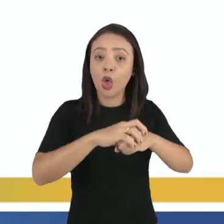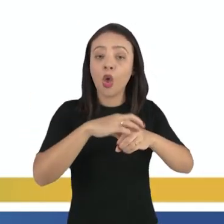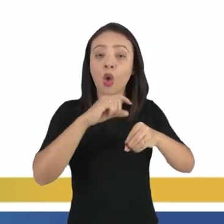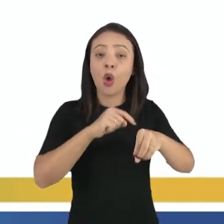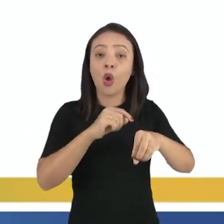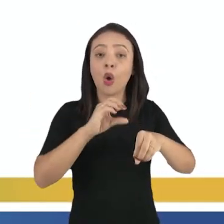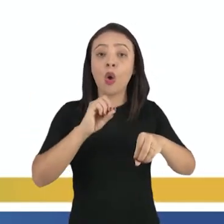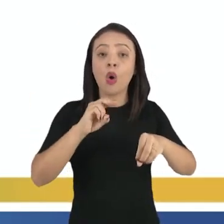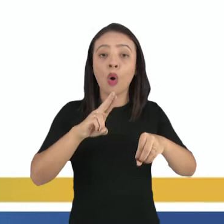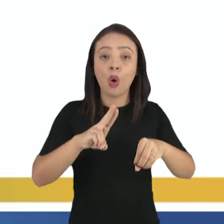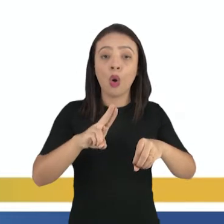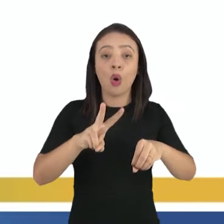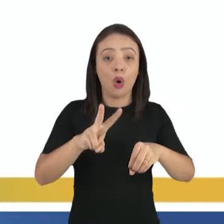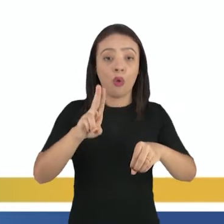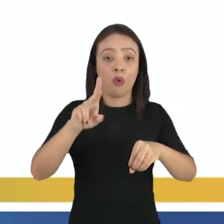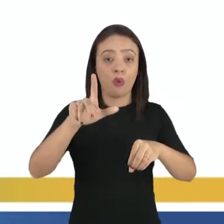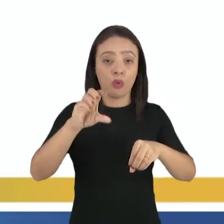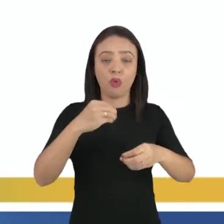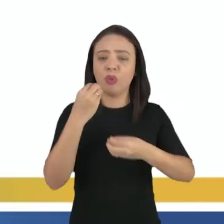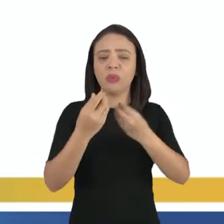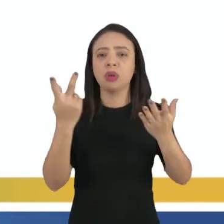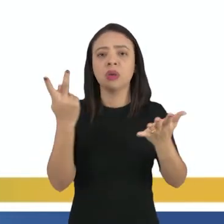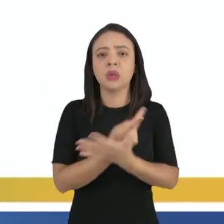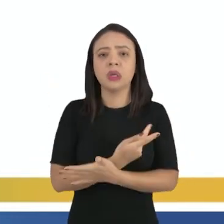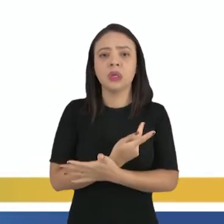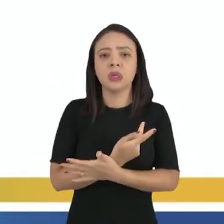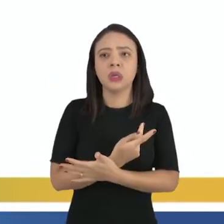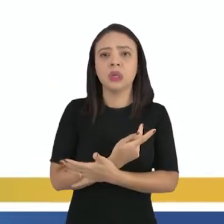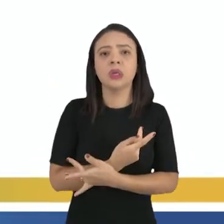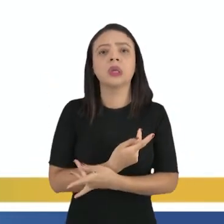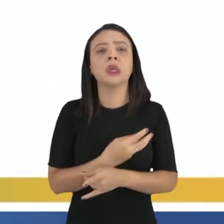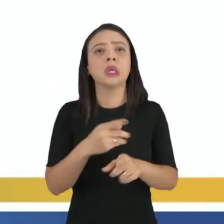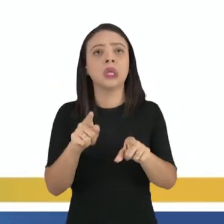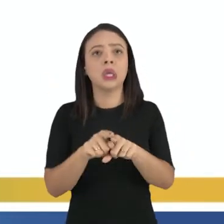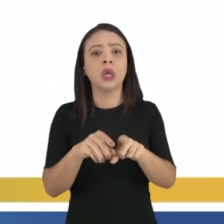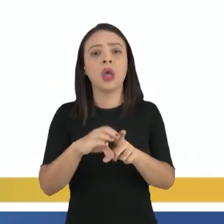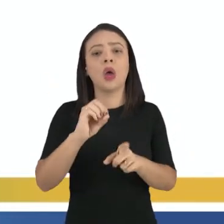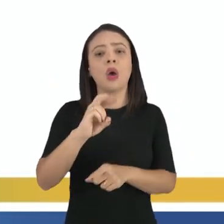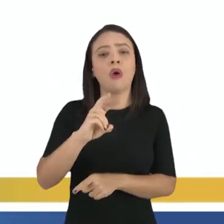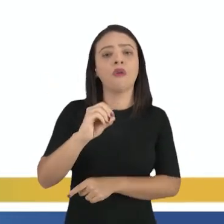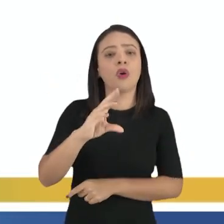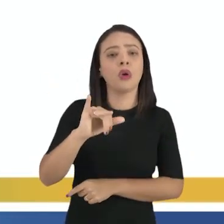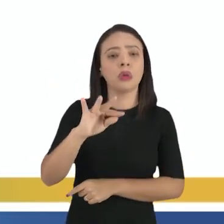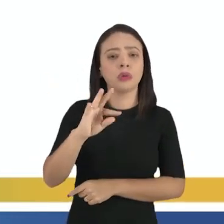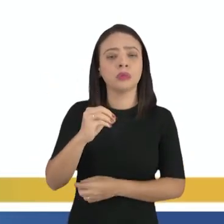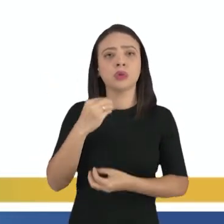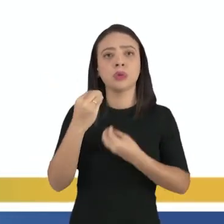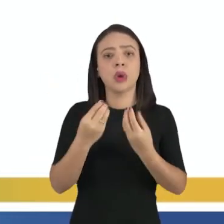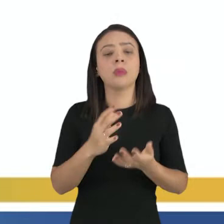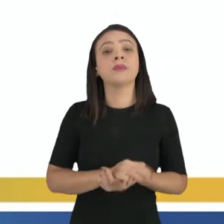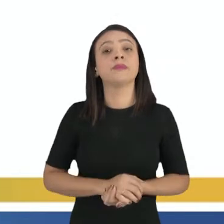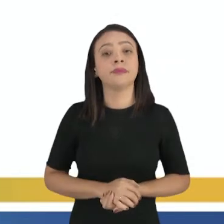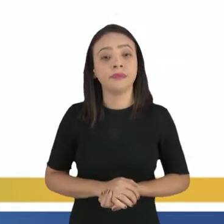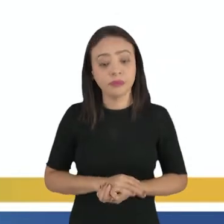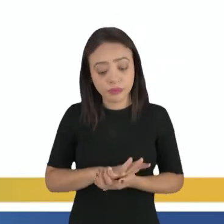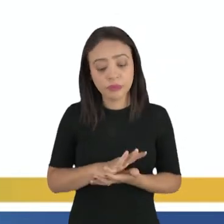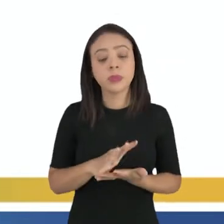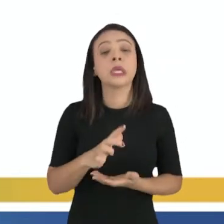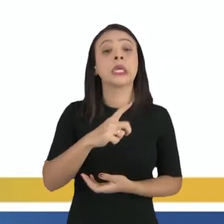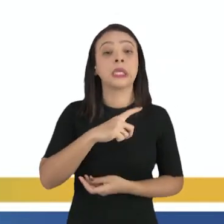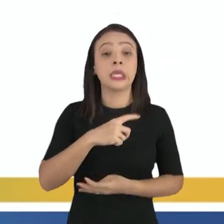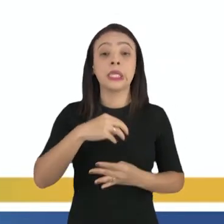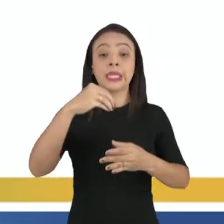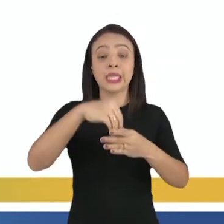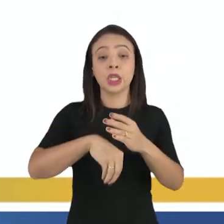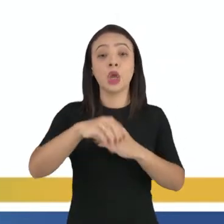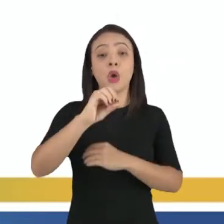que ocorre essa penetração desse espermatozoide no nosso óvulo ou no nosso ovócito secundário? Existe no